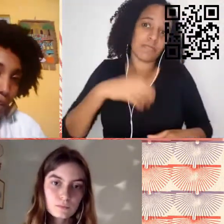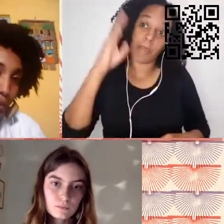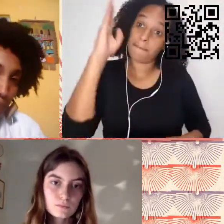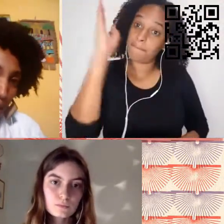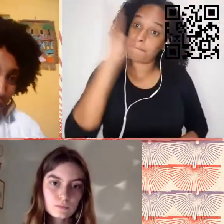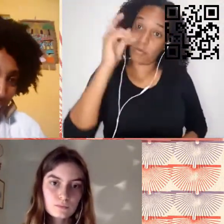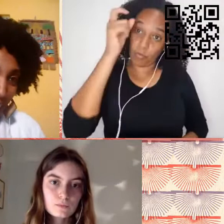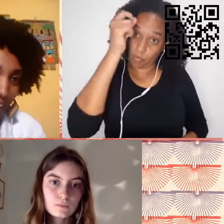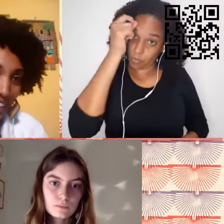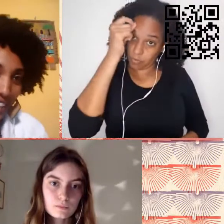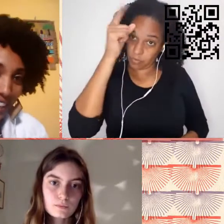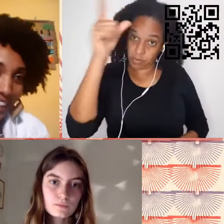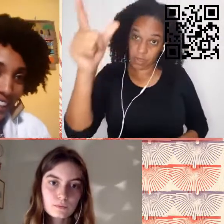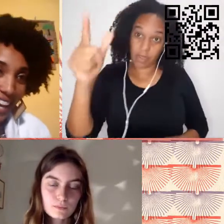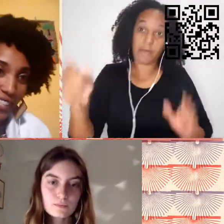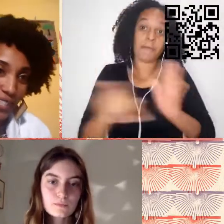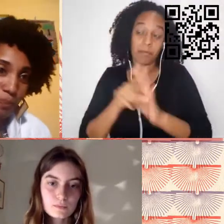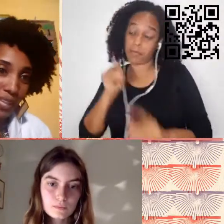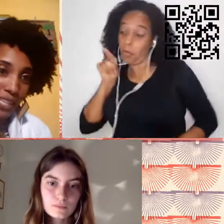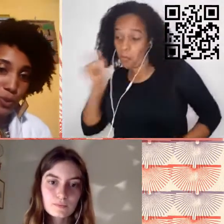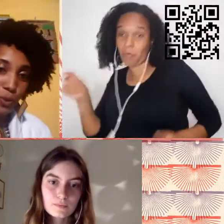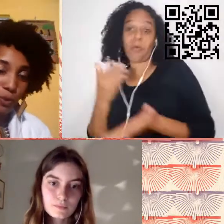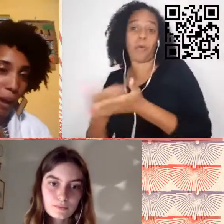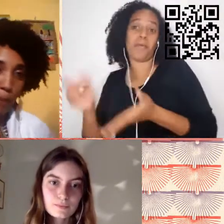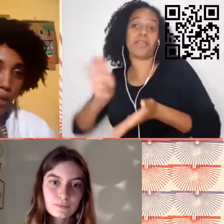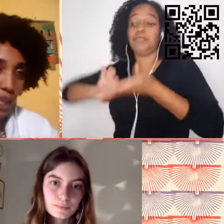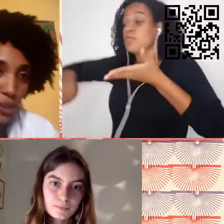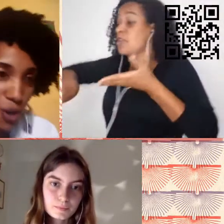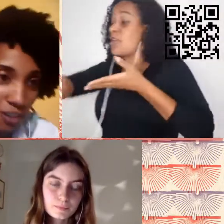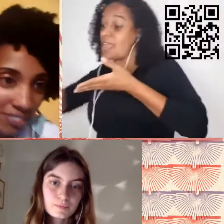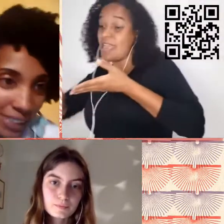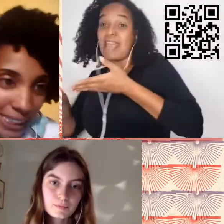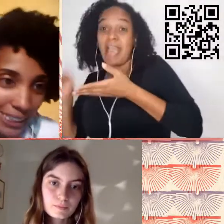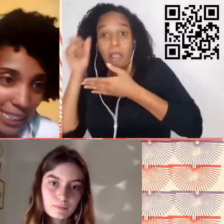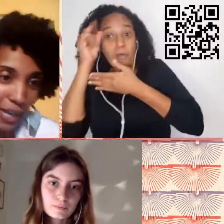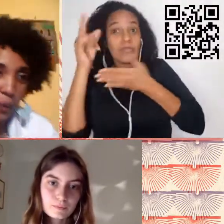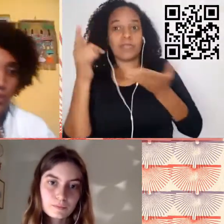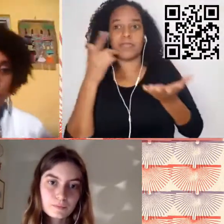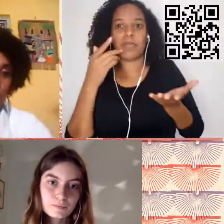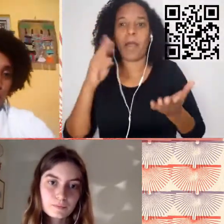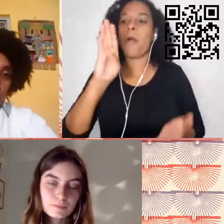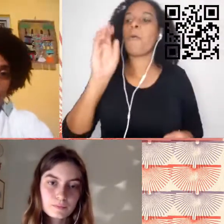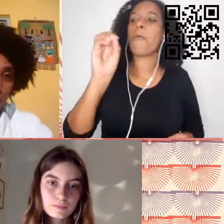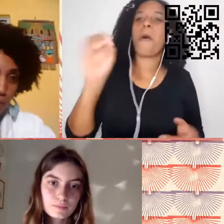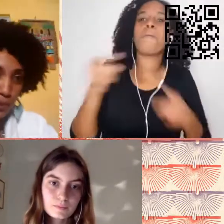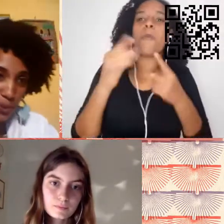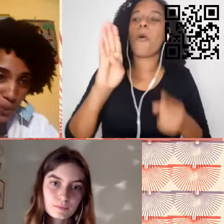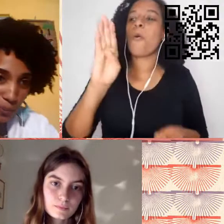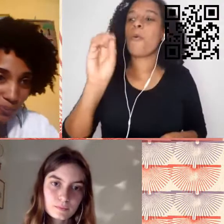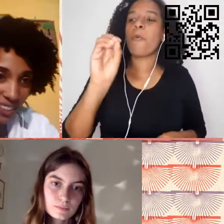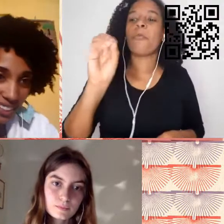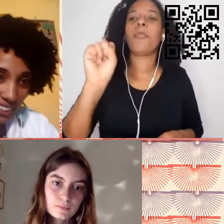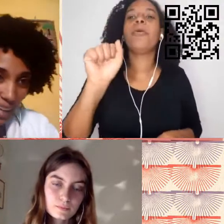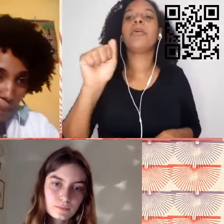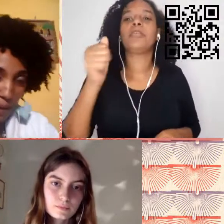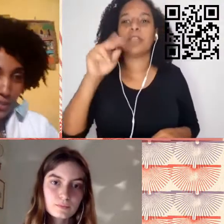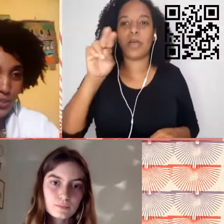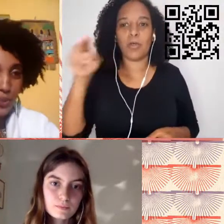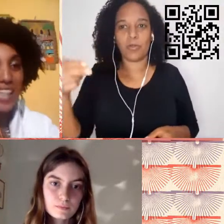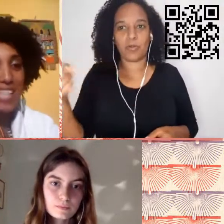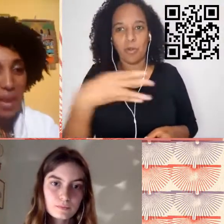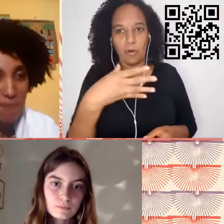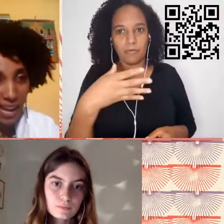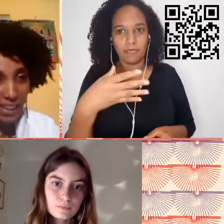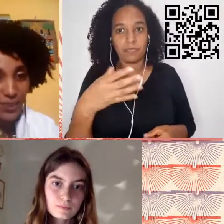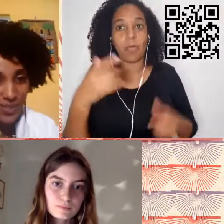ela parte dos marginais, né? Se a gente pensa a Bossa Nova, né, onde a Bossa Nova se estruturou? Né, a partir